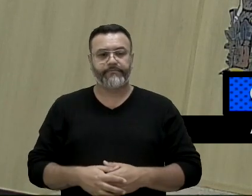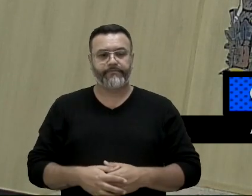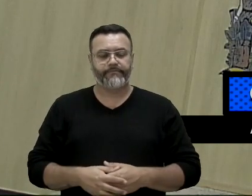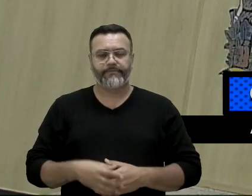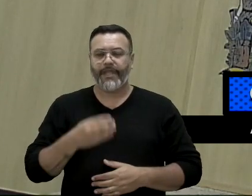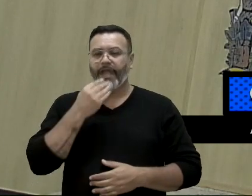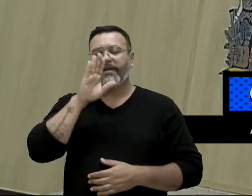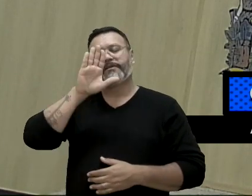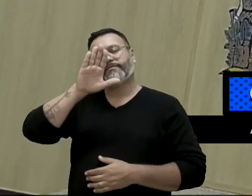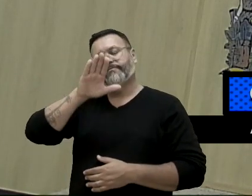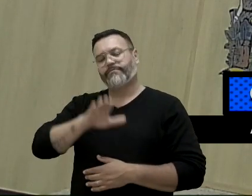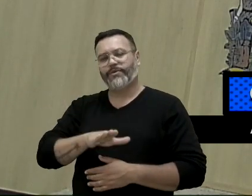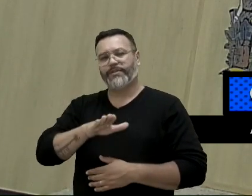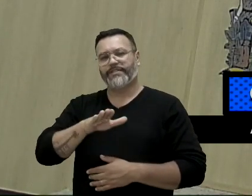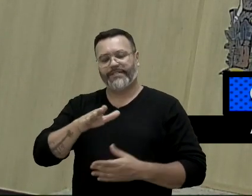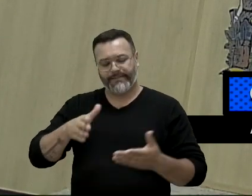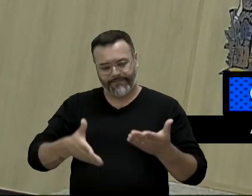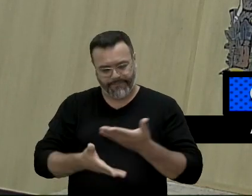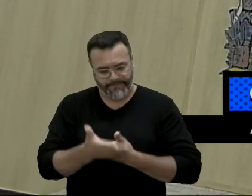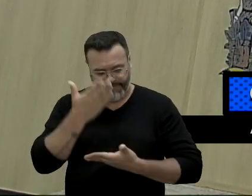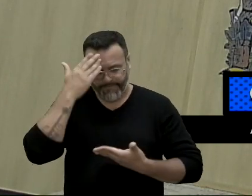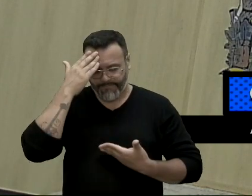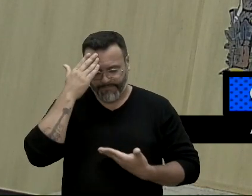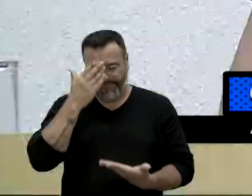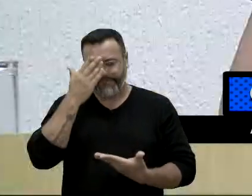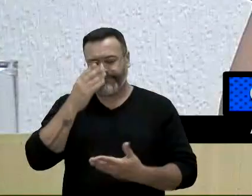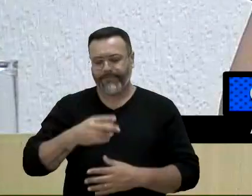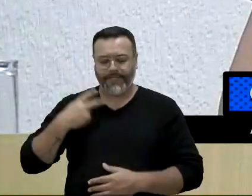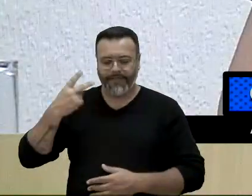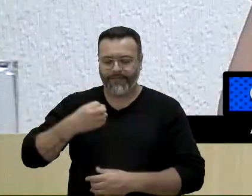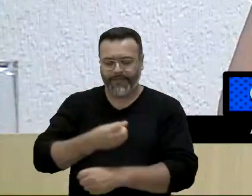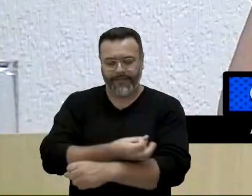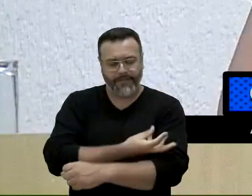Boa tarde. Muito obrigada, vereadora